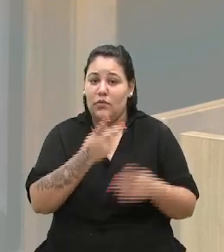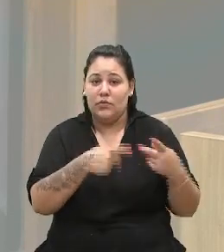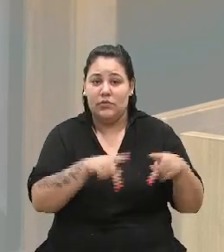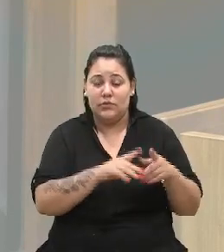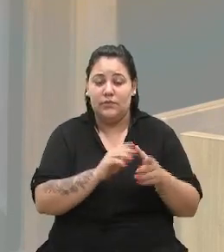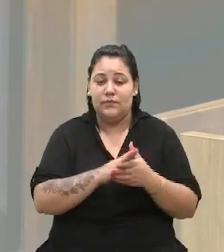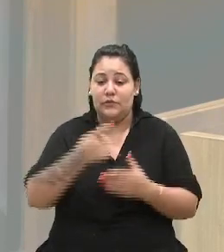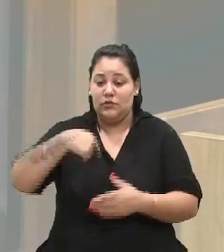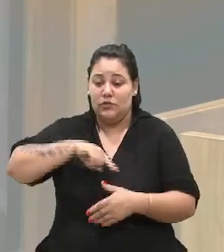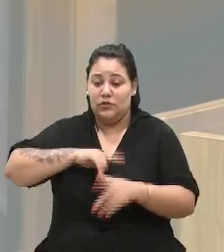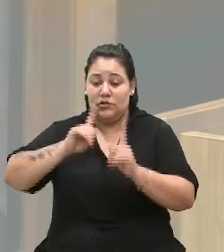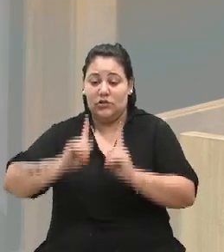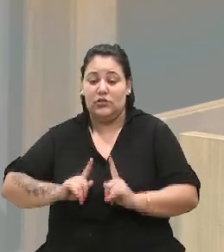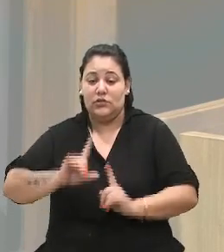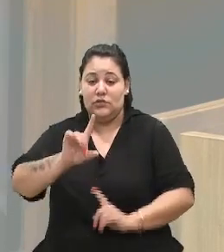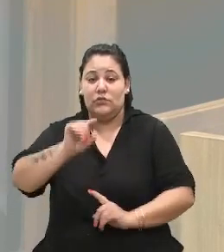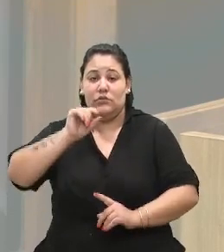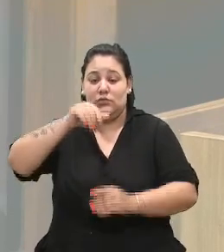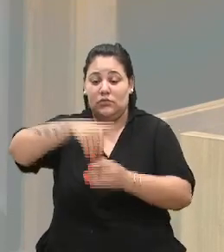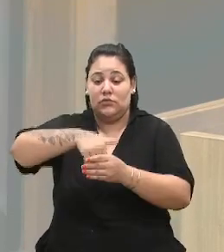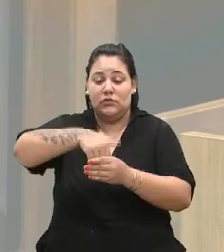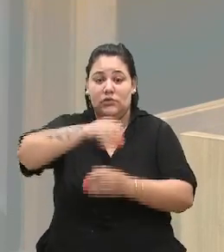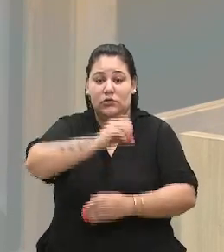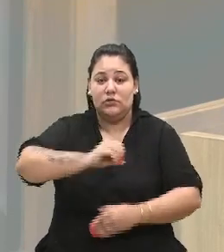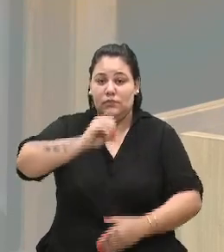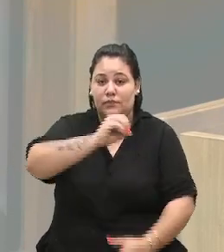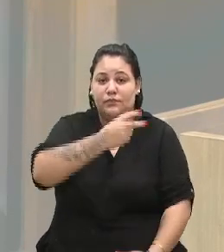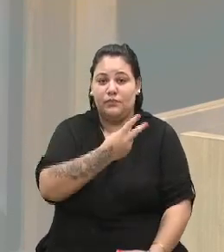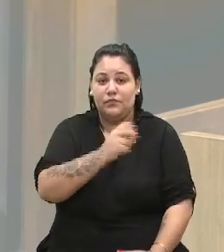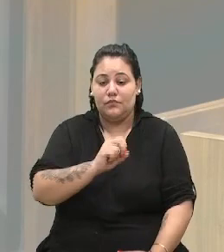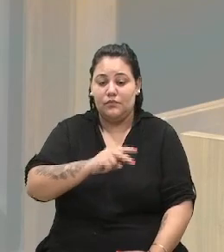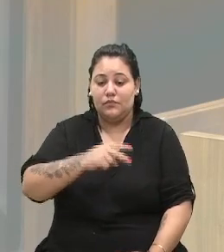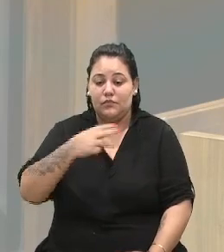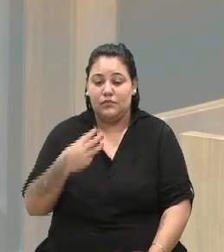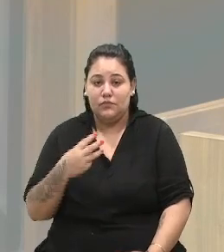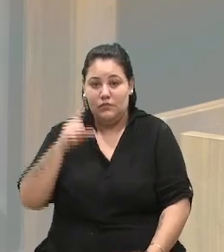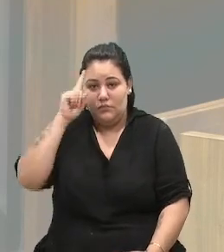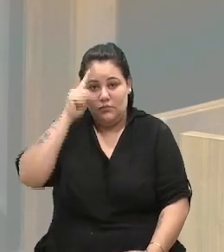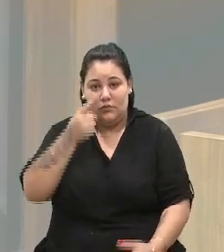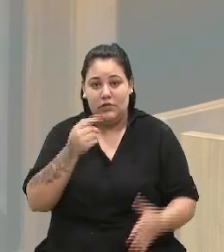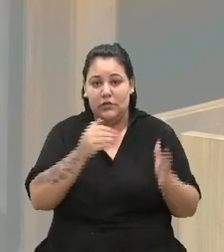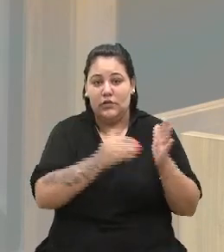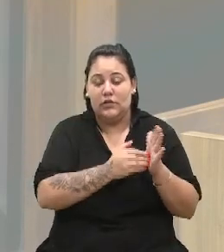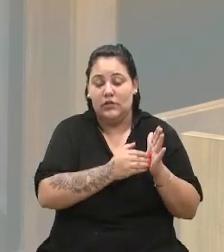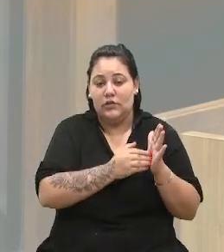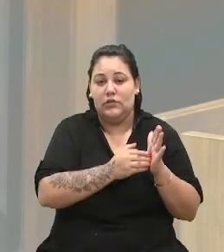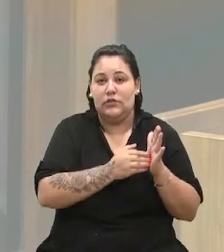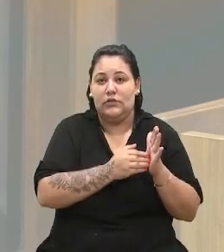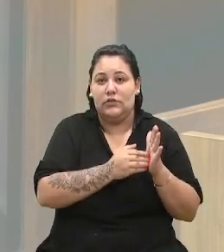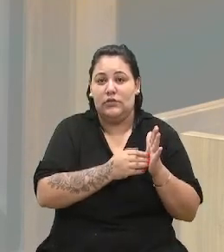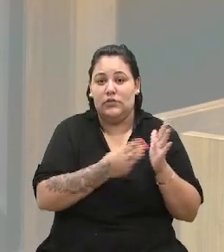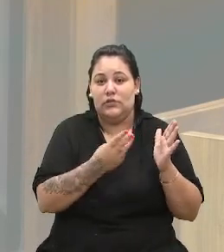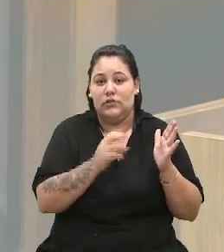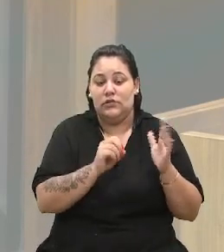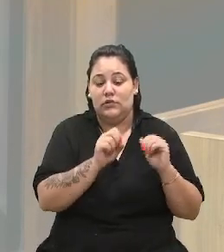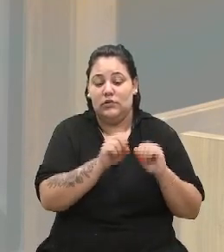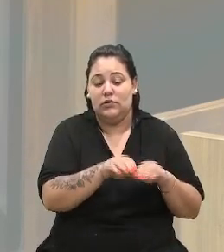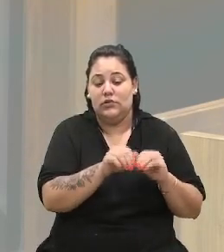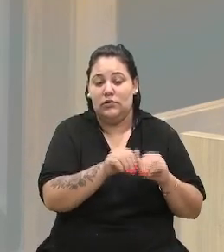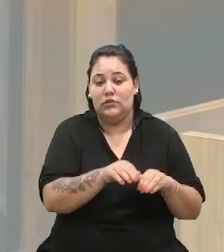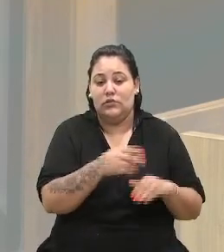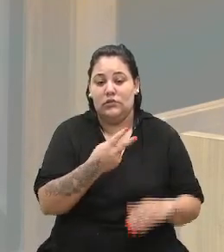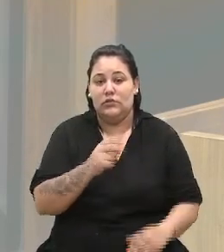foi eleita lá em outubro de 2023, com mandato até 30 de setembro